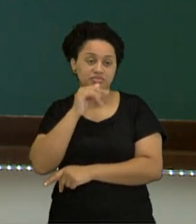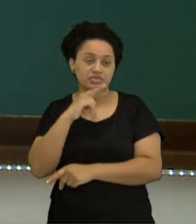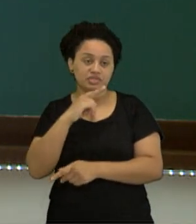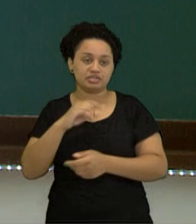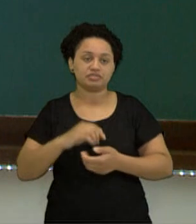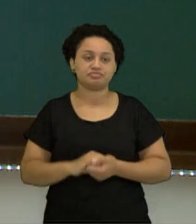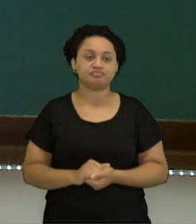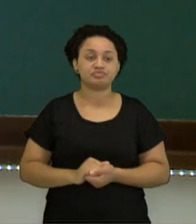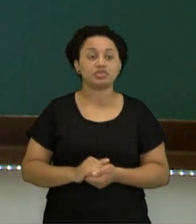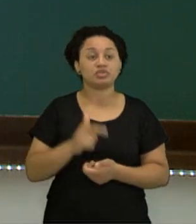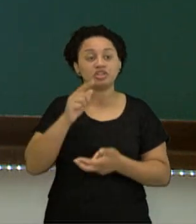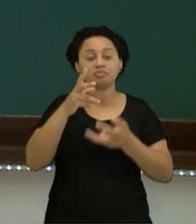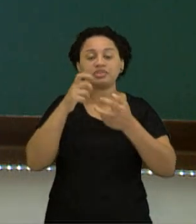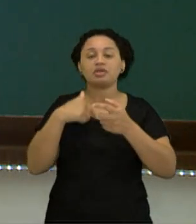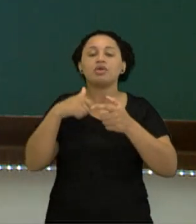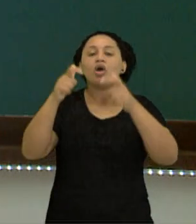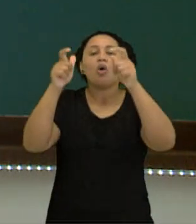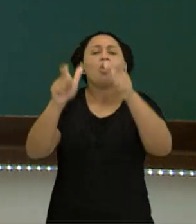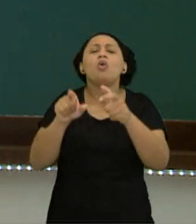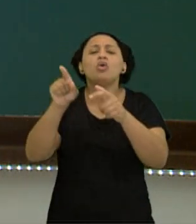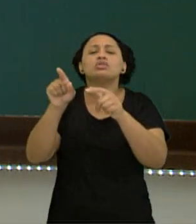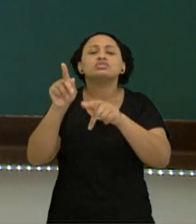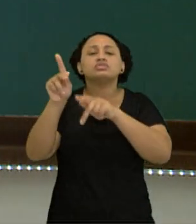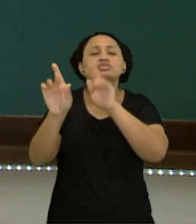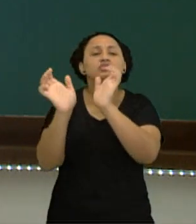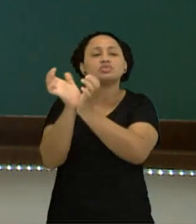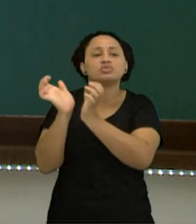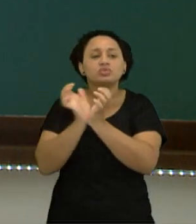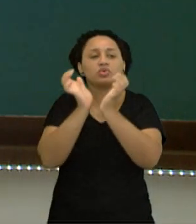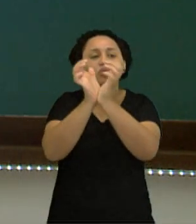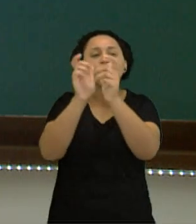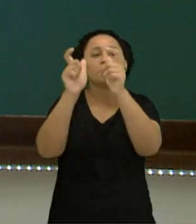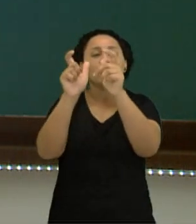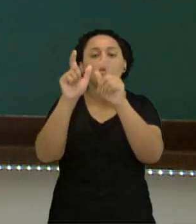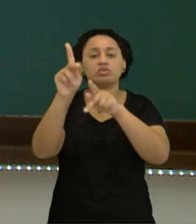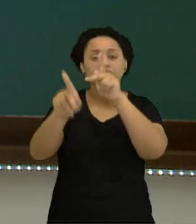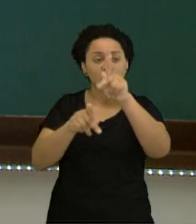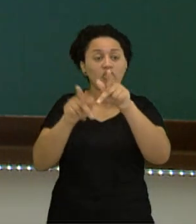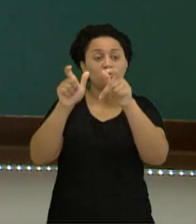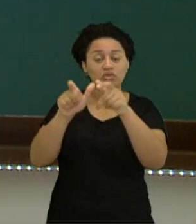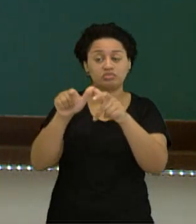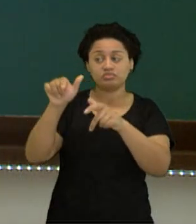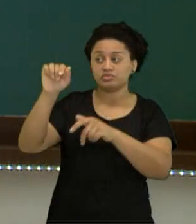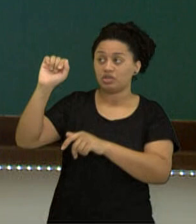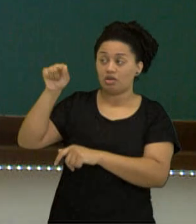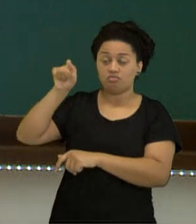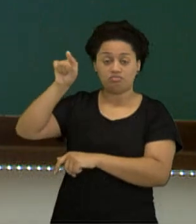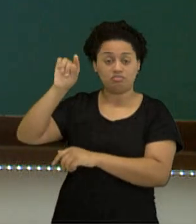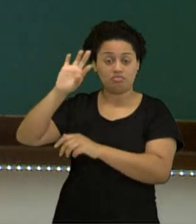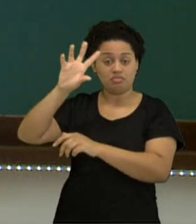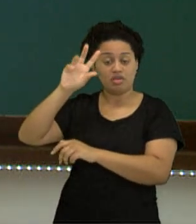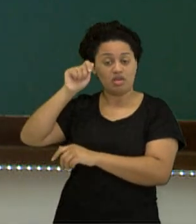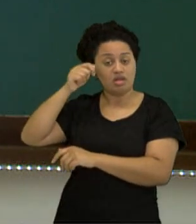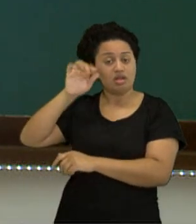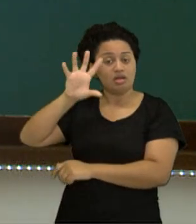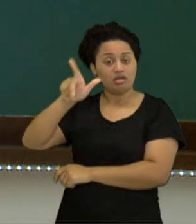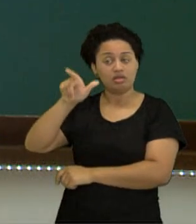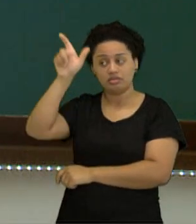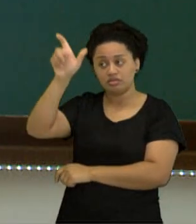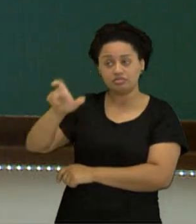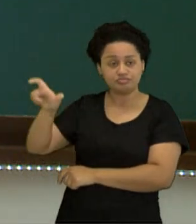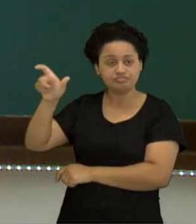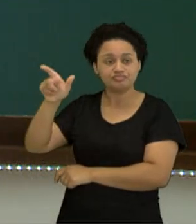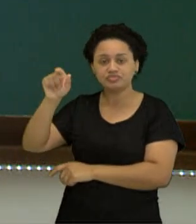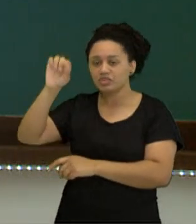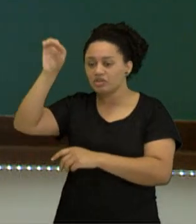As rotas, de onde vieram esses grupos étnicos? E aí, para a gente entender, as características que nós temos na